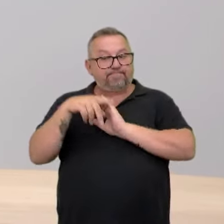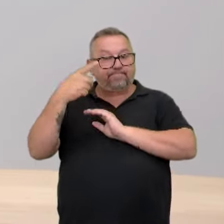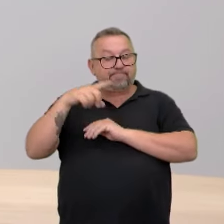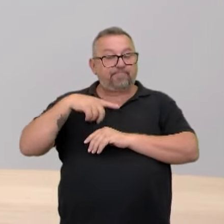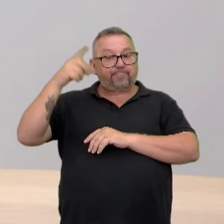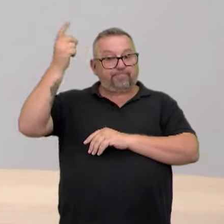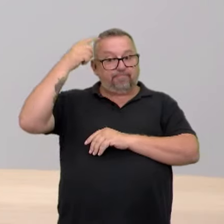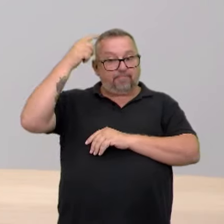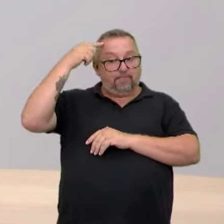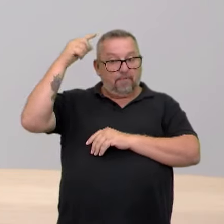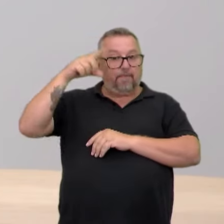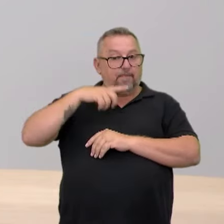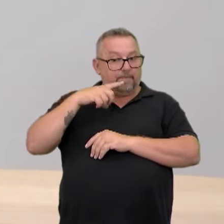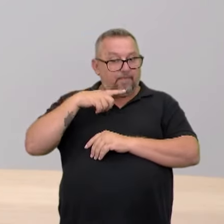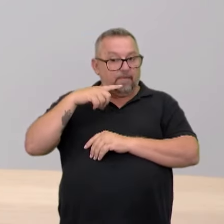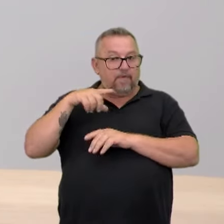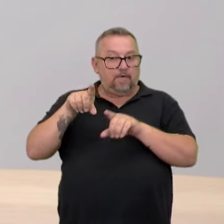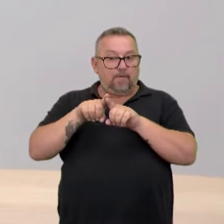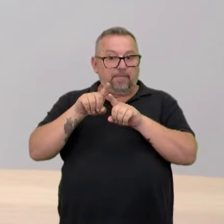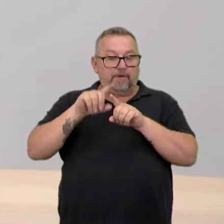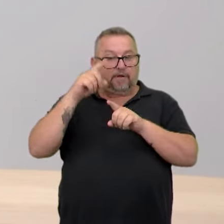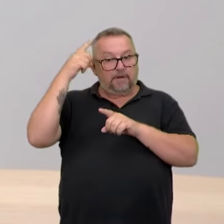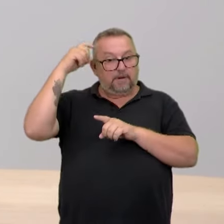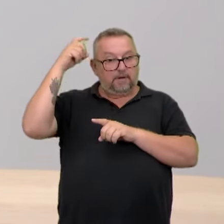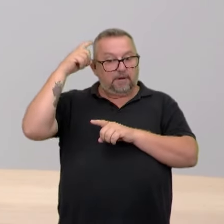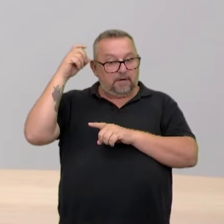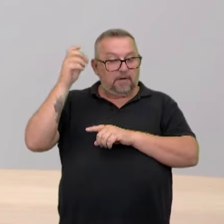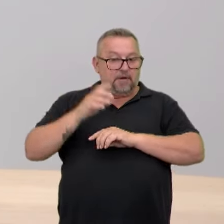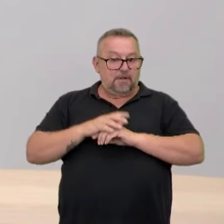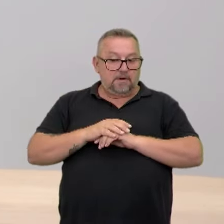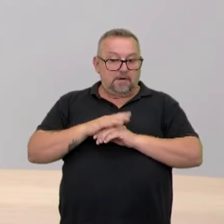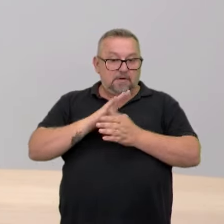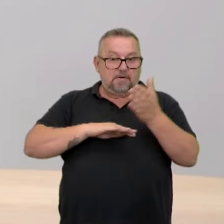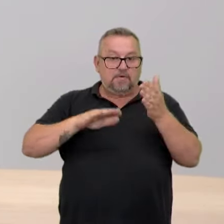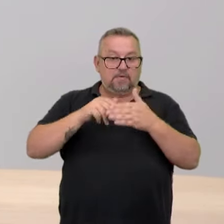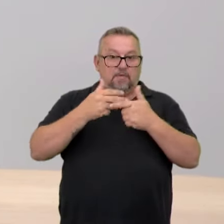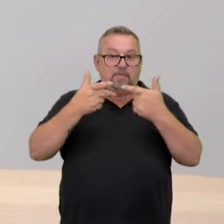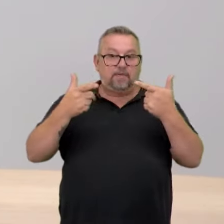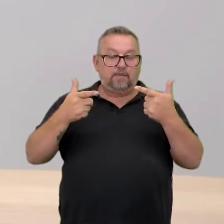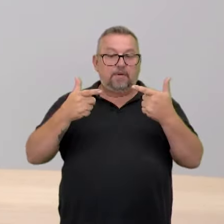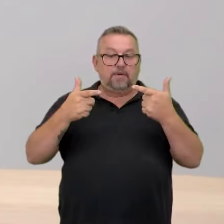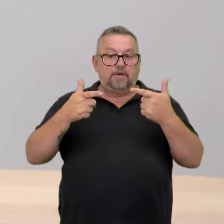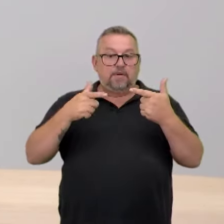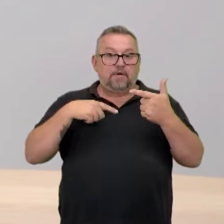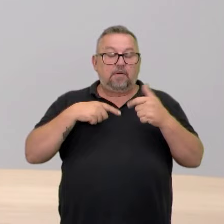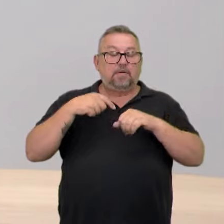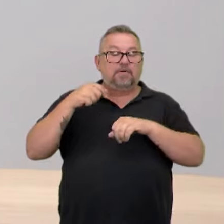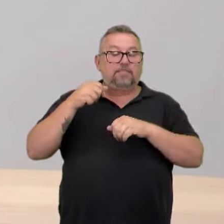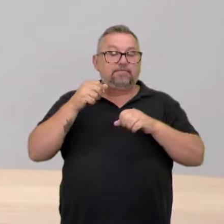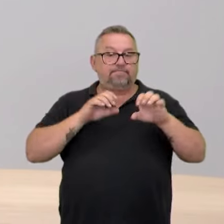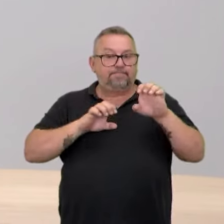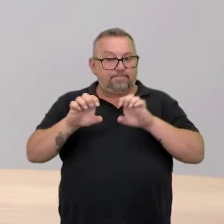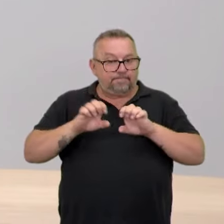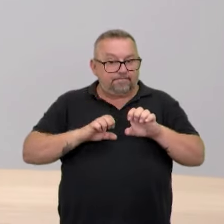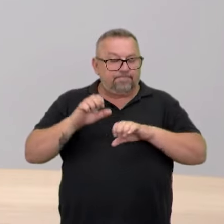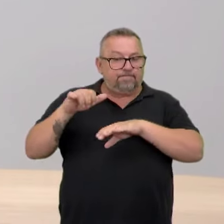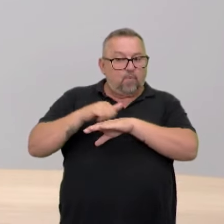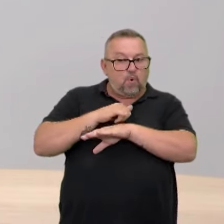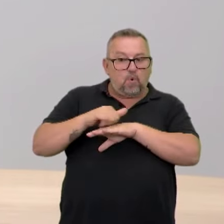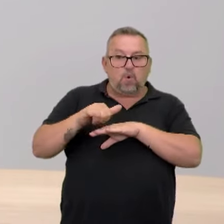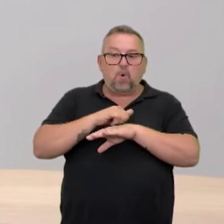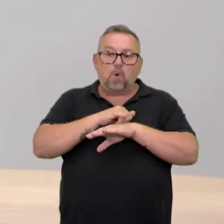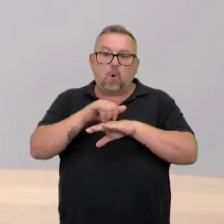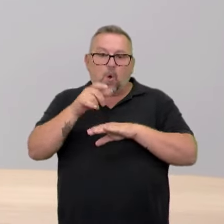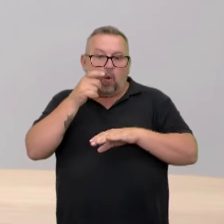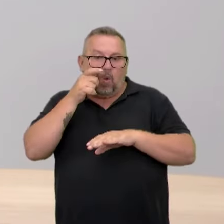ideia que está por trás de quem cria o observatório, todas as táticas e as estratégias, para poder